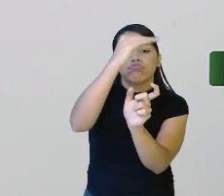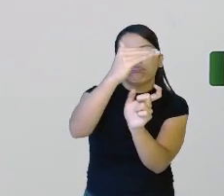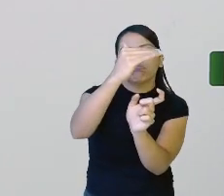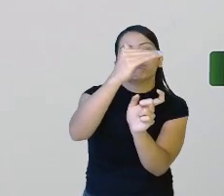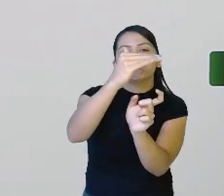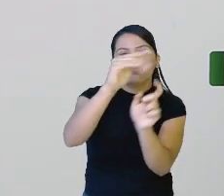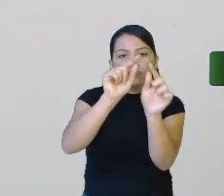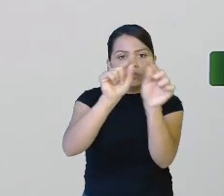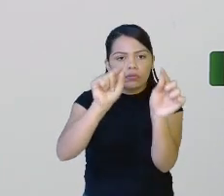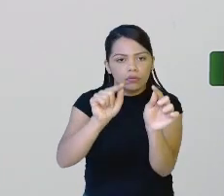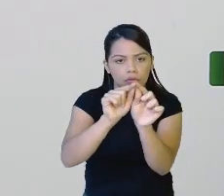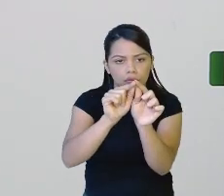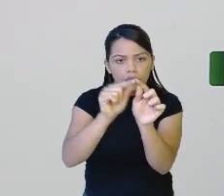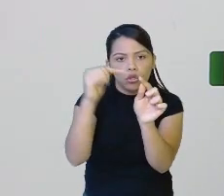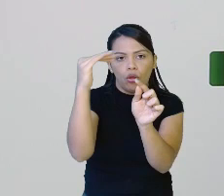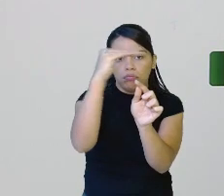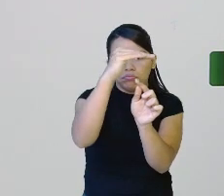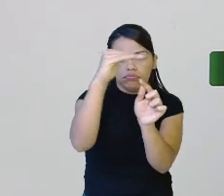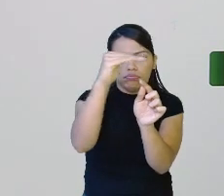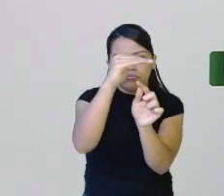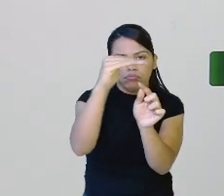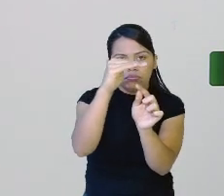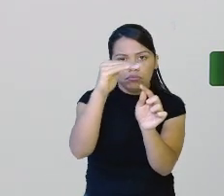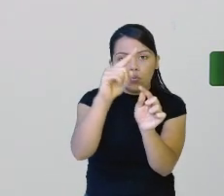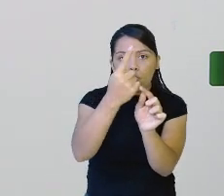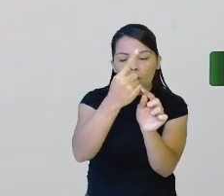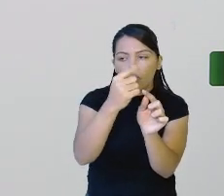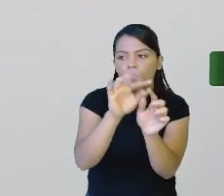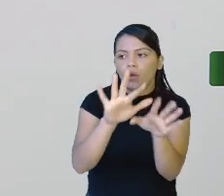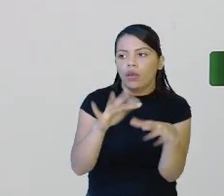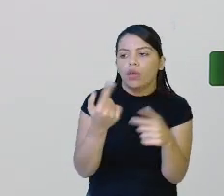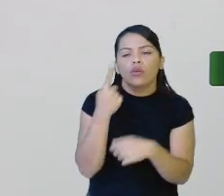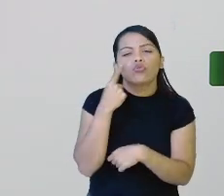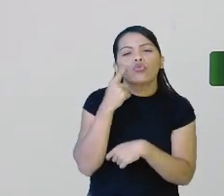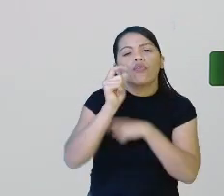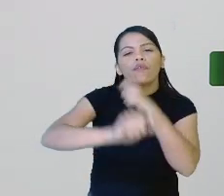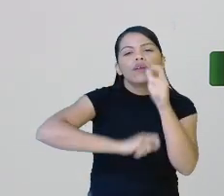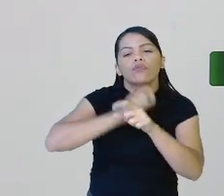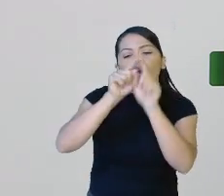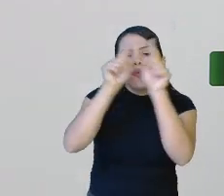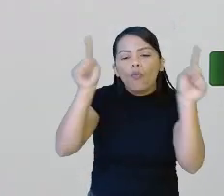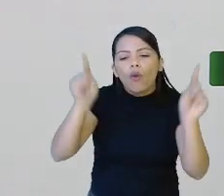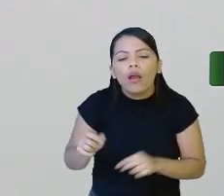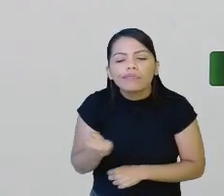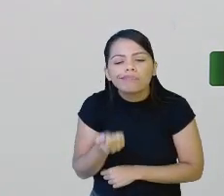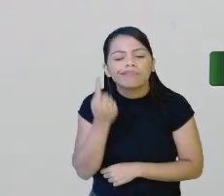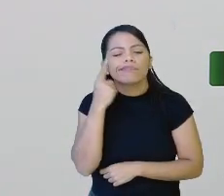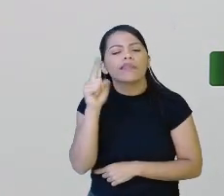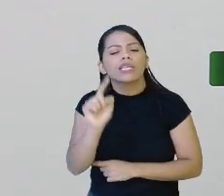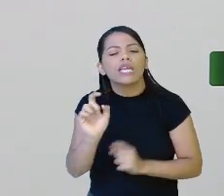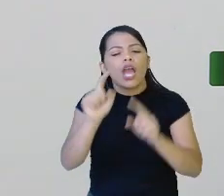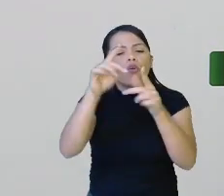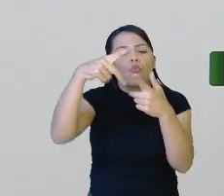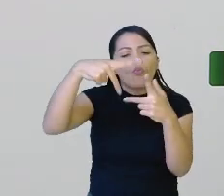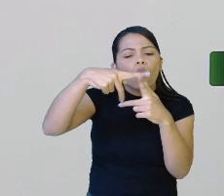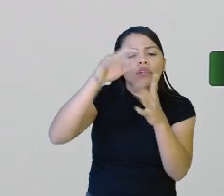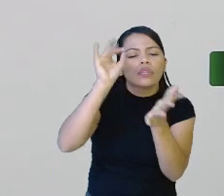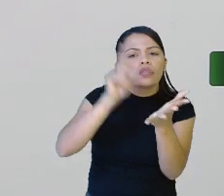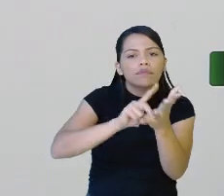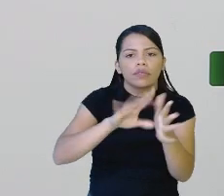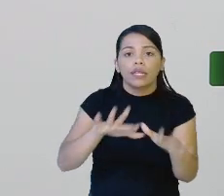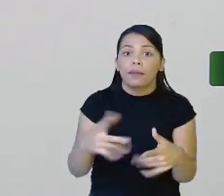estou vendo uma coisa aqui. Será que isso é um quadrado de verdade? A senhora está me dizendo aqui que para ser